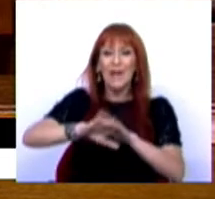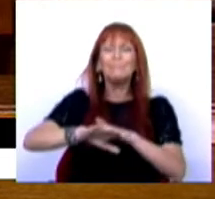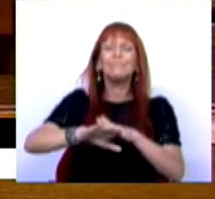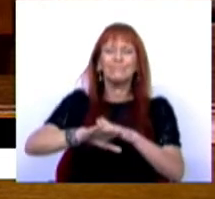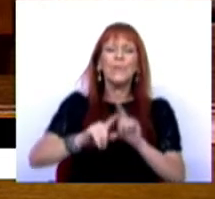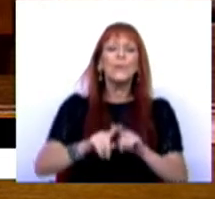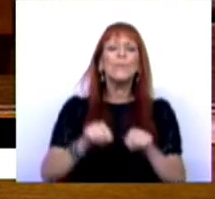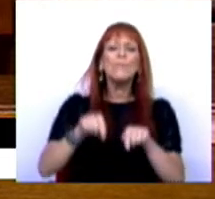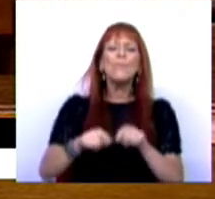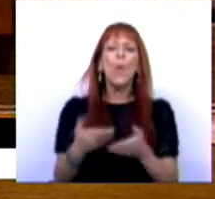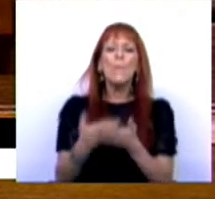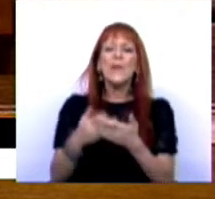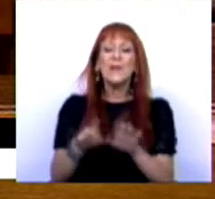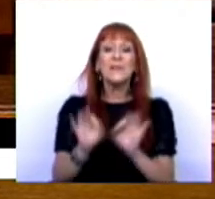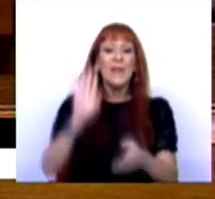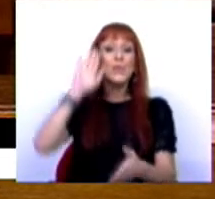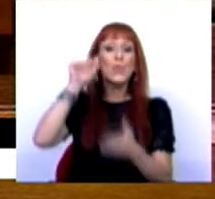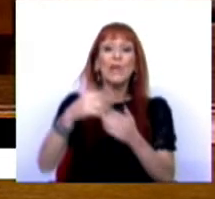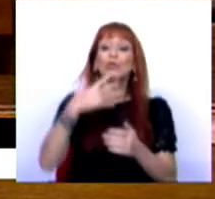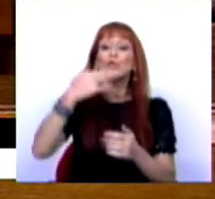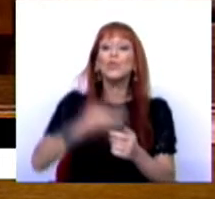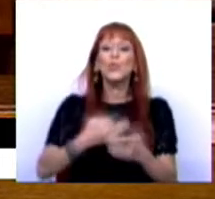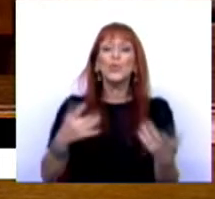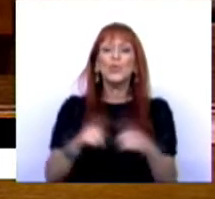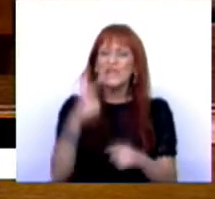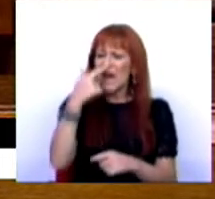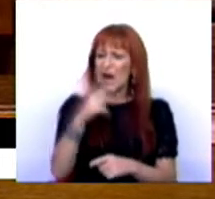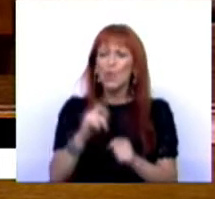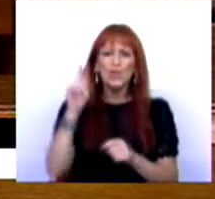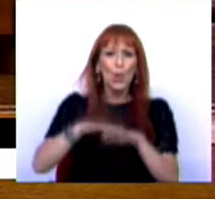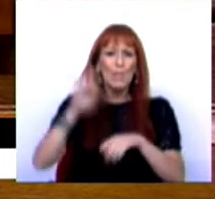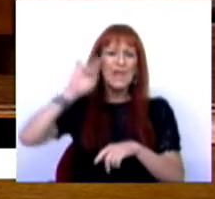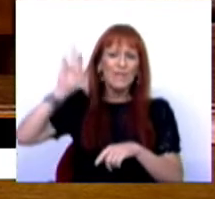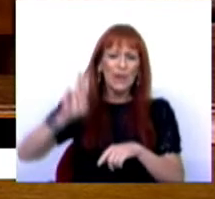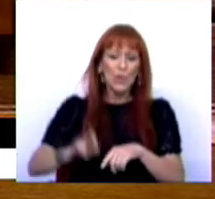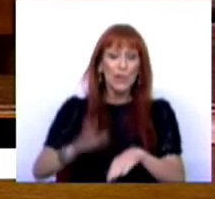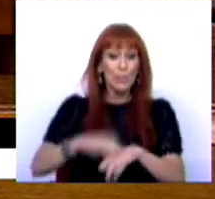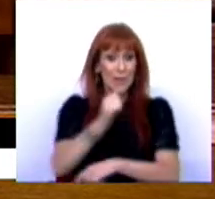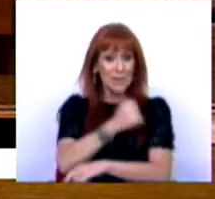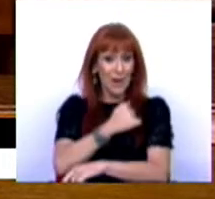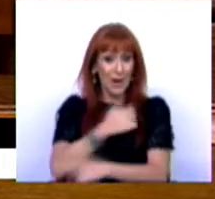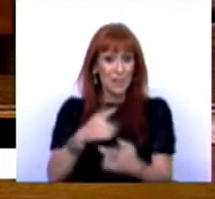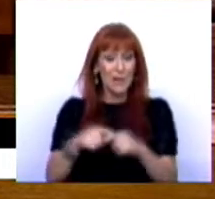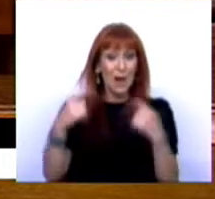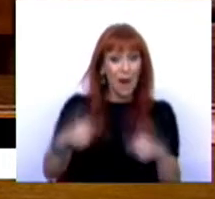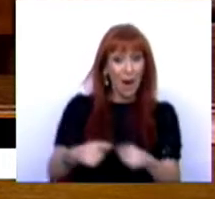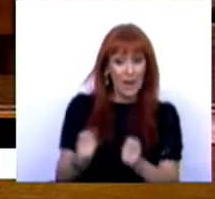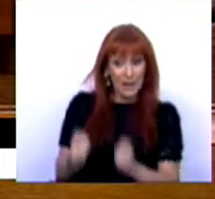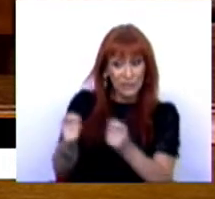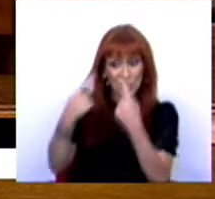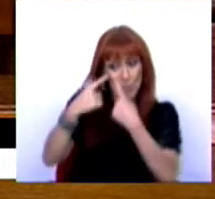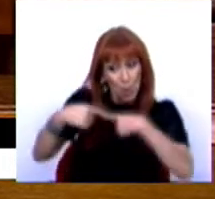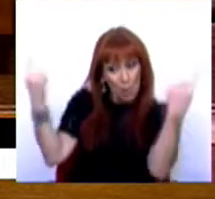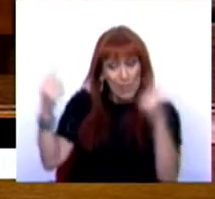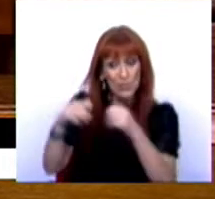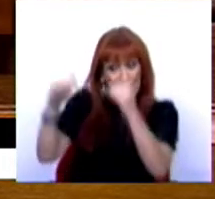e do recurso ao mercado como solução para tudo e dos erros com a desvalorização sobre a habitação, onde há investimento público